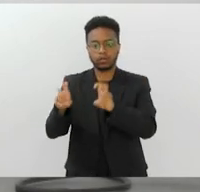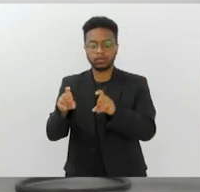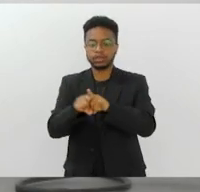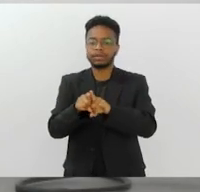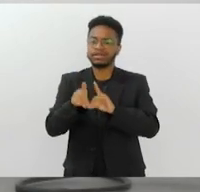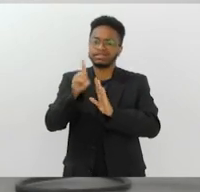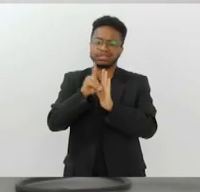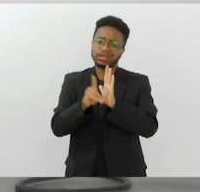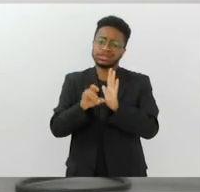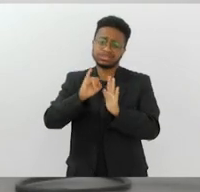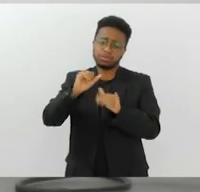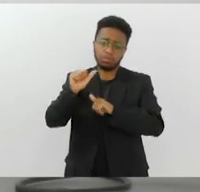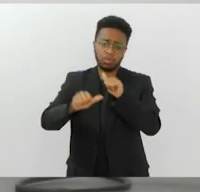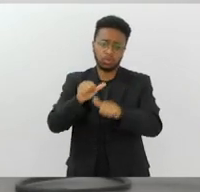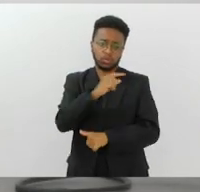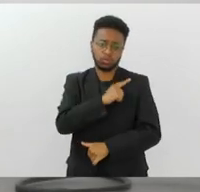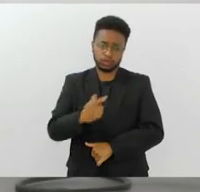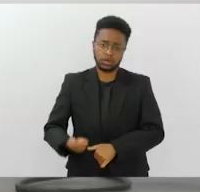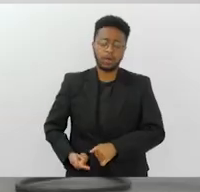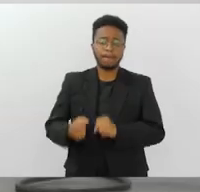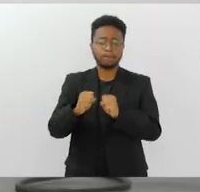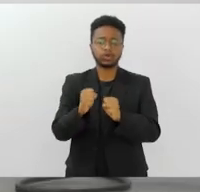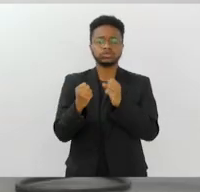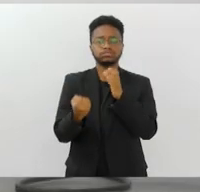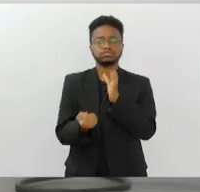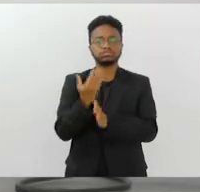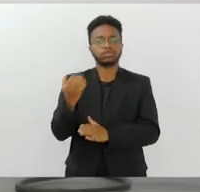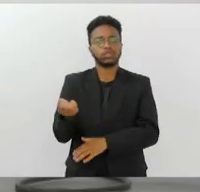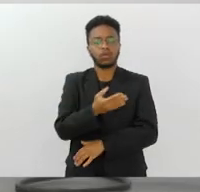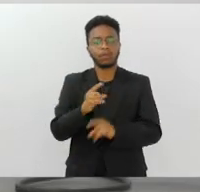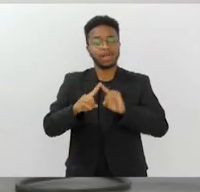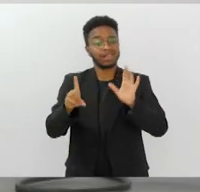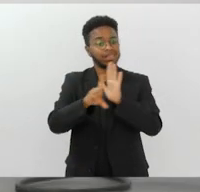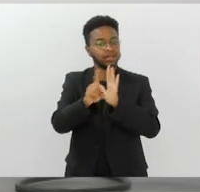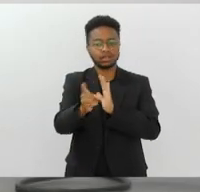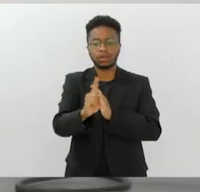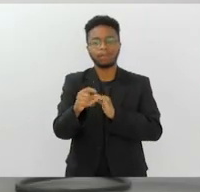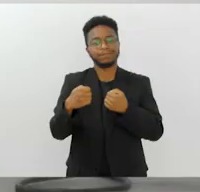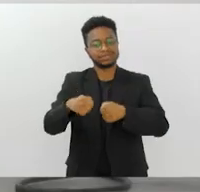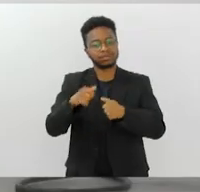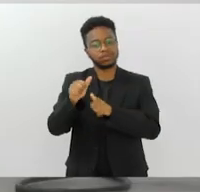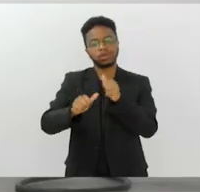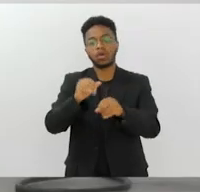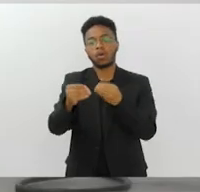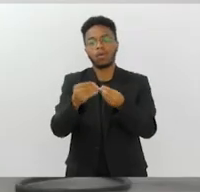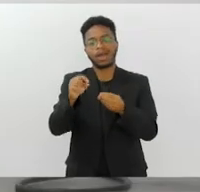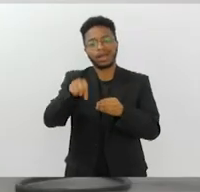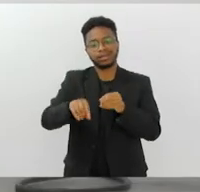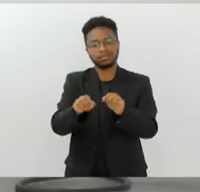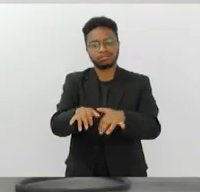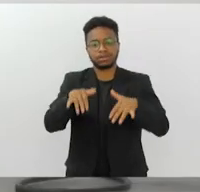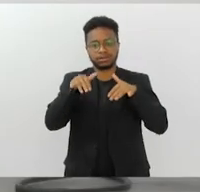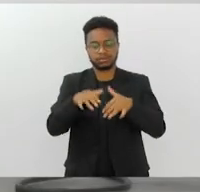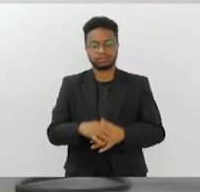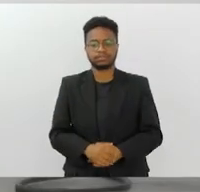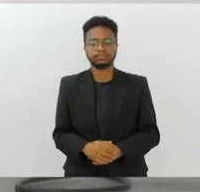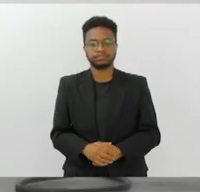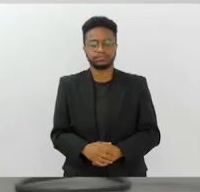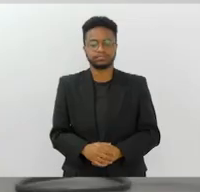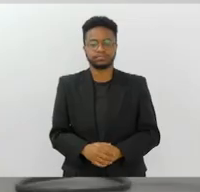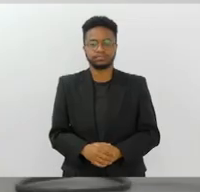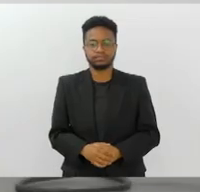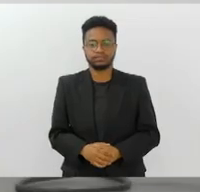muda o governador o governador pode fazer um novo decreto uma lei não tem que ser mudada no plenário muito